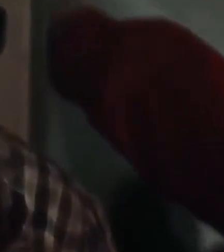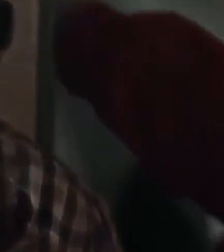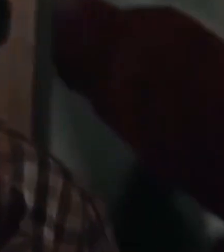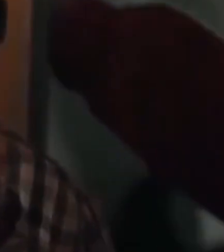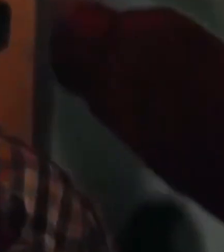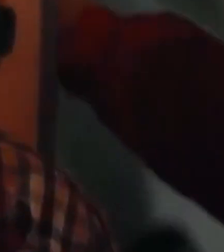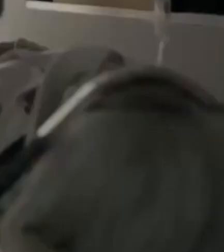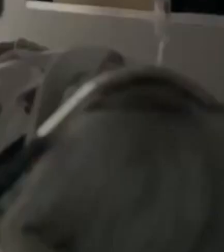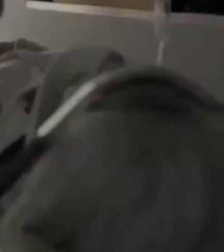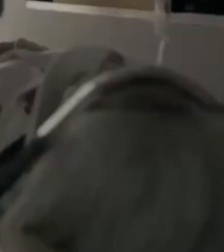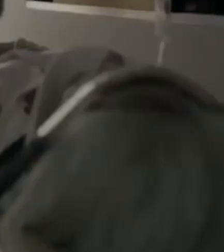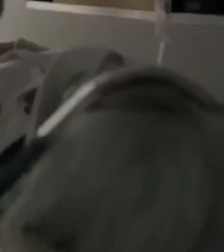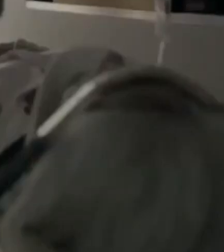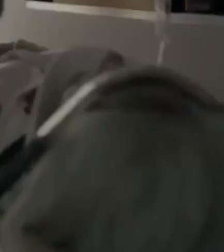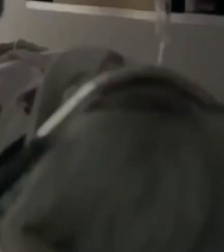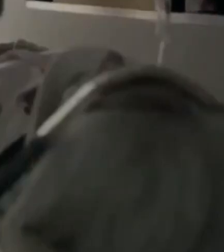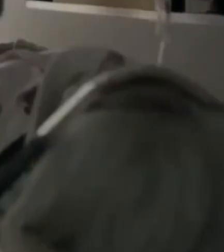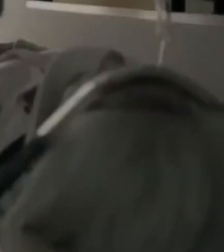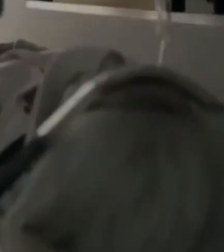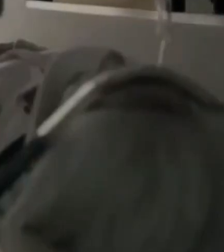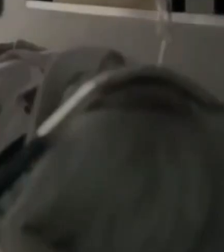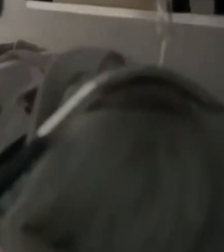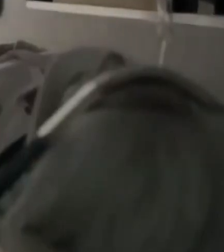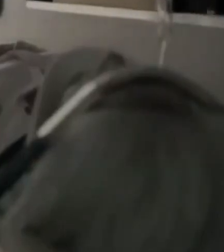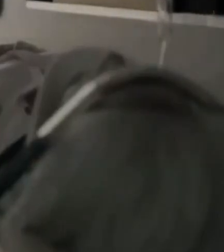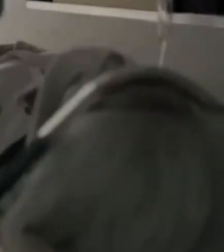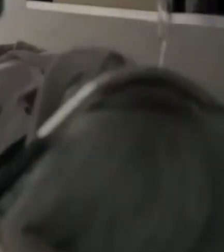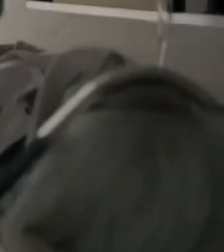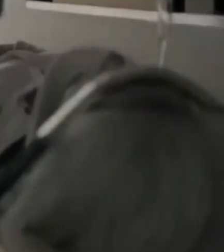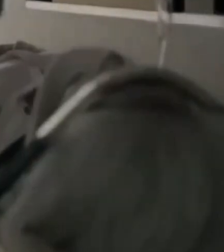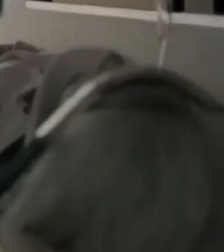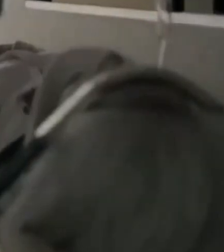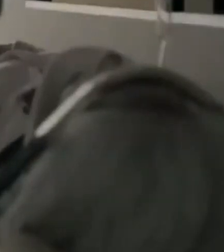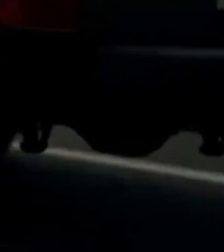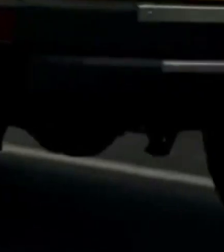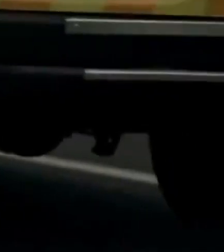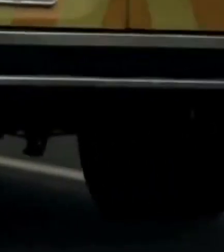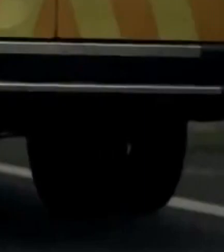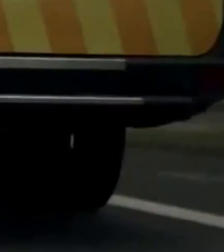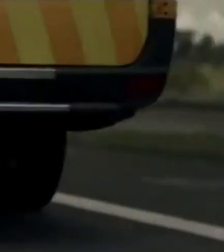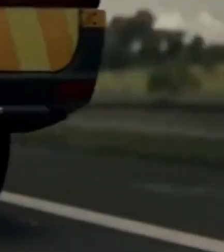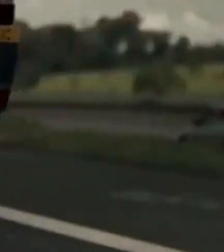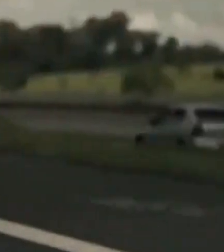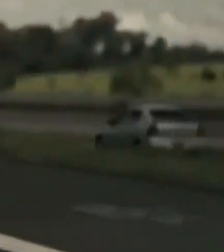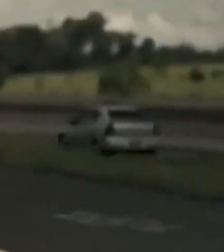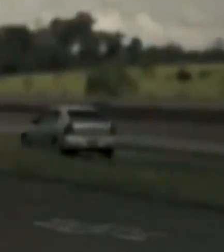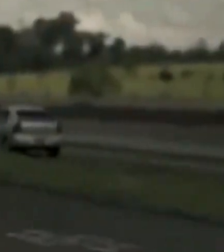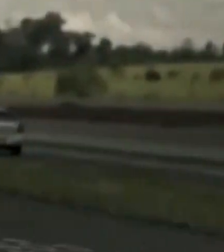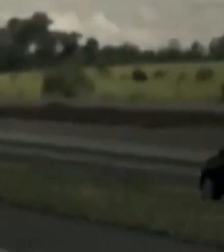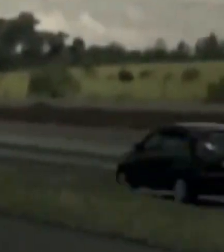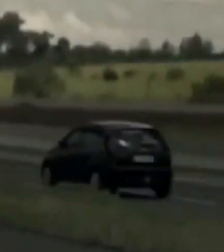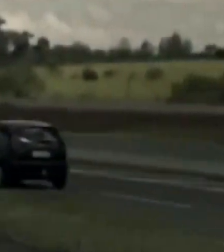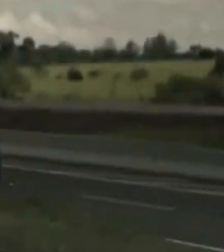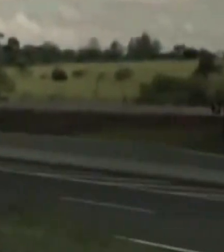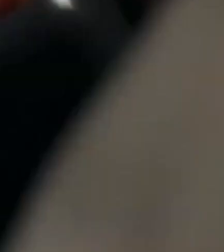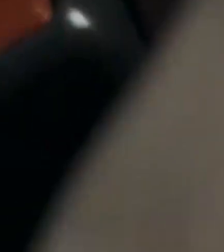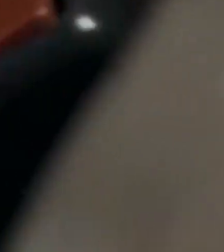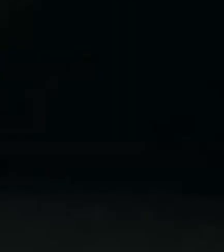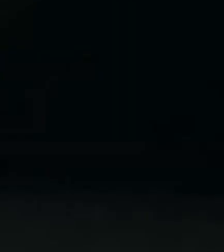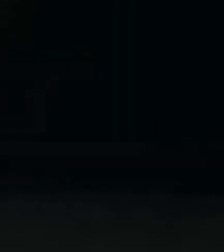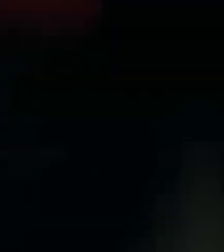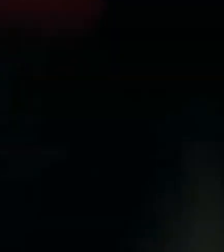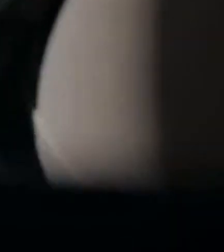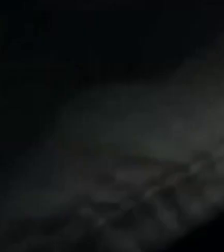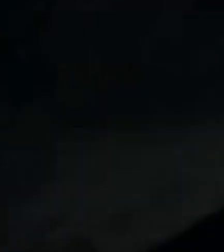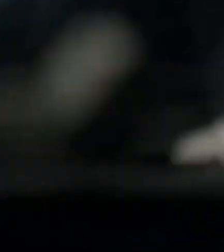é desconfortável. A gente vai só até a cidade aqui do lado, não precisa de cinto. Cinto de segurança no banco de trás. Não tem desculpa